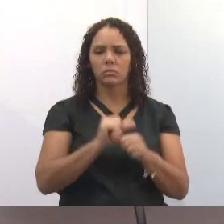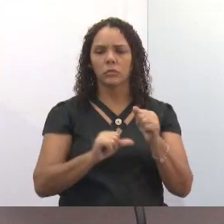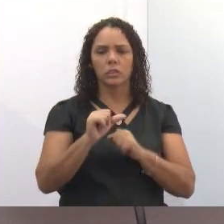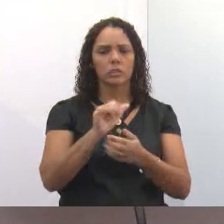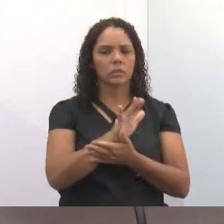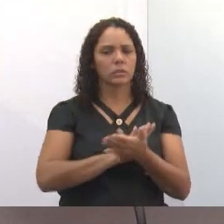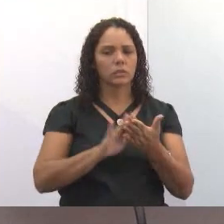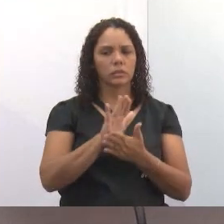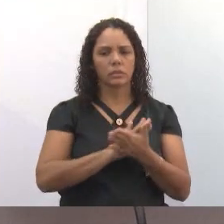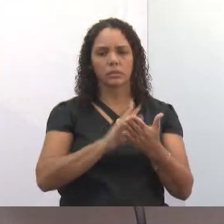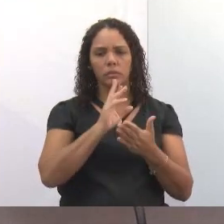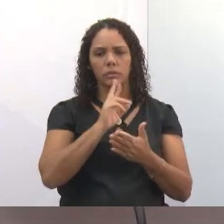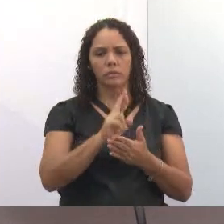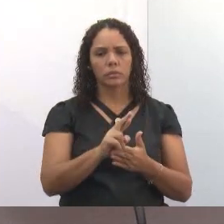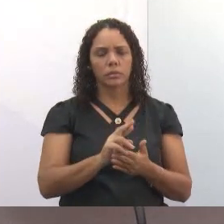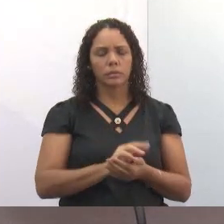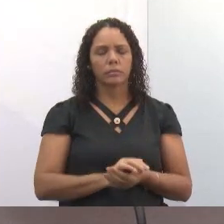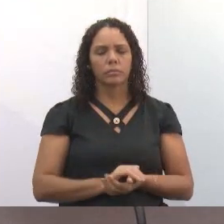no projeto.